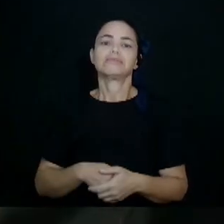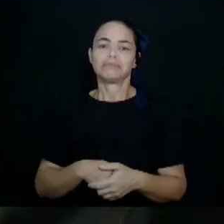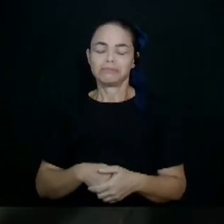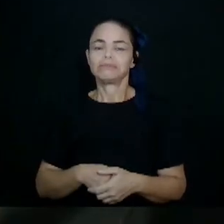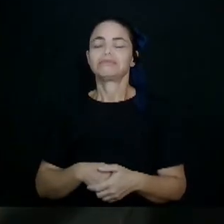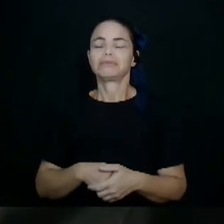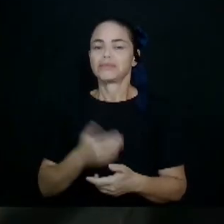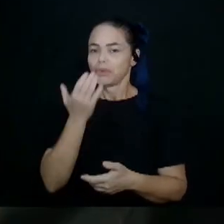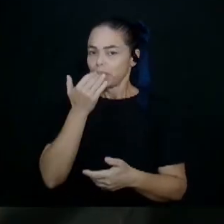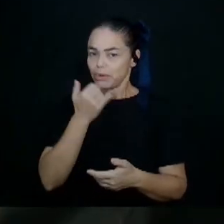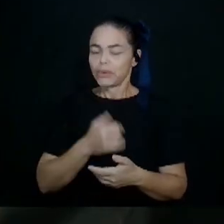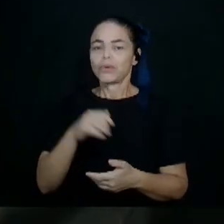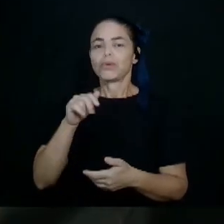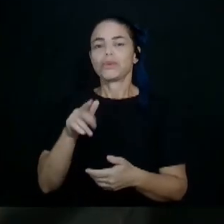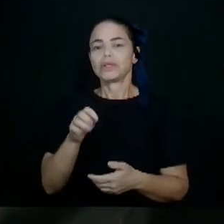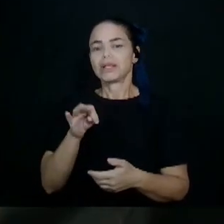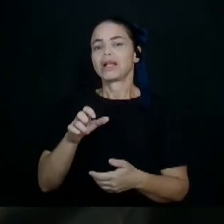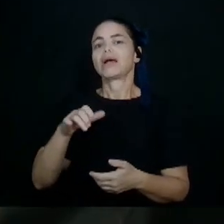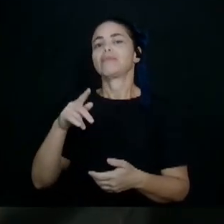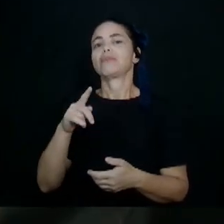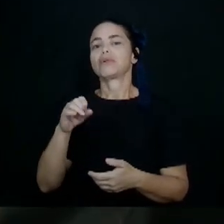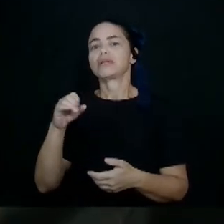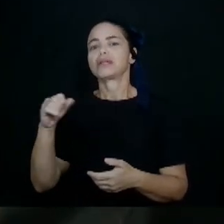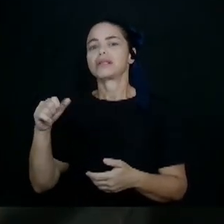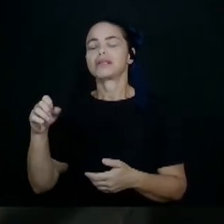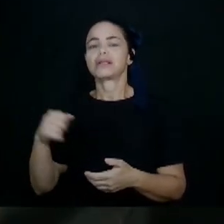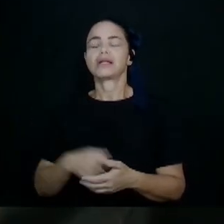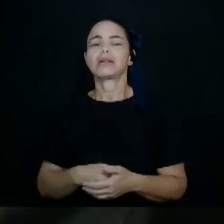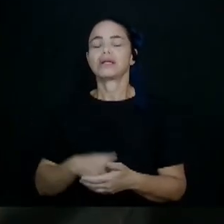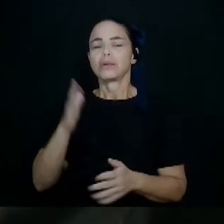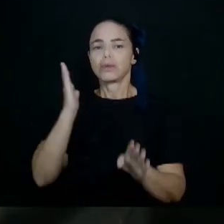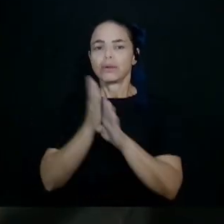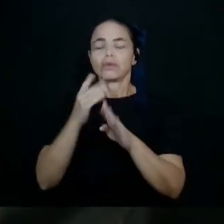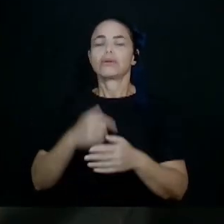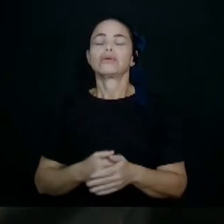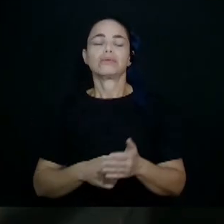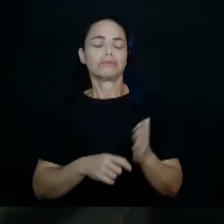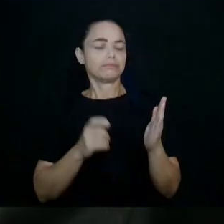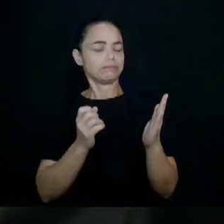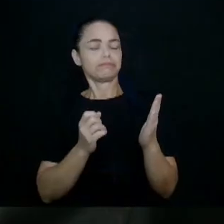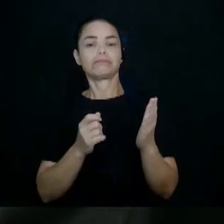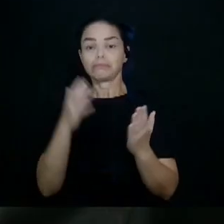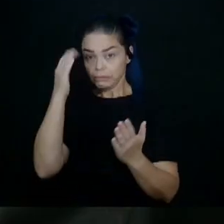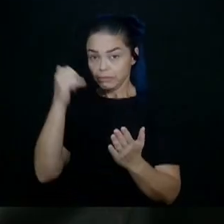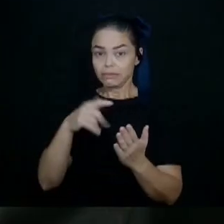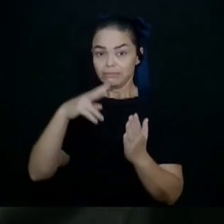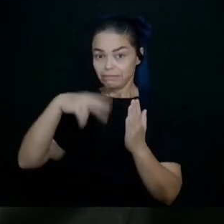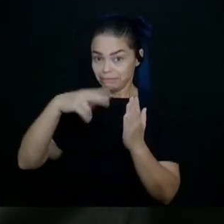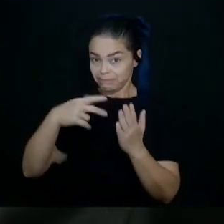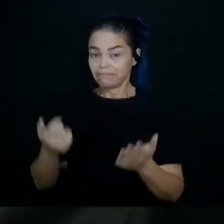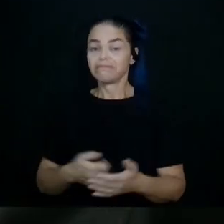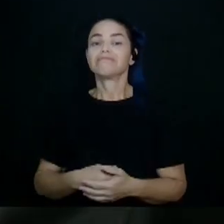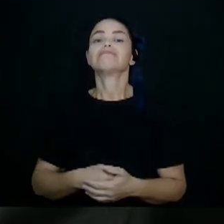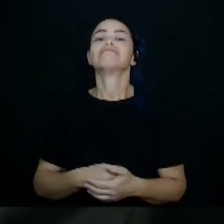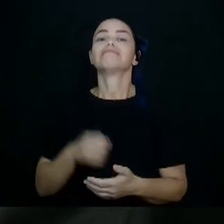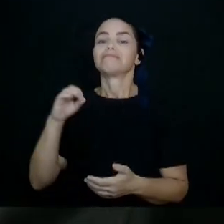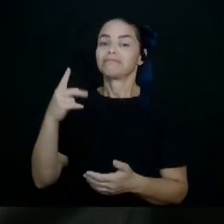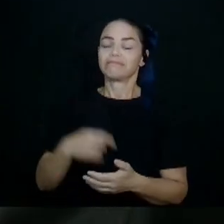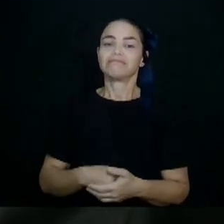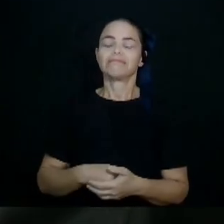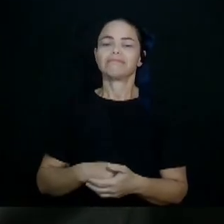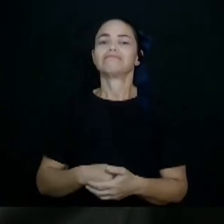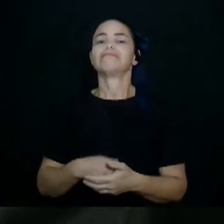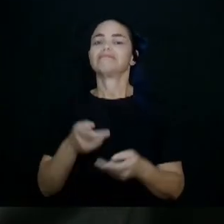alimentos ultraprocessados. Você sabe identificar o rótulo? A gente sabe ler rótulo, será? Ou a gente